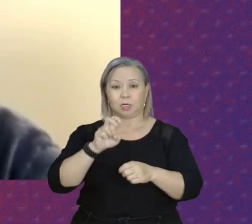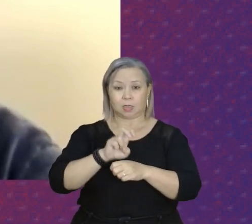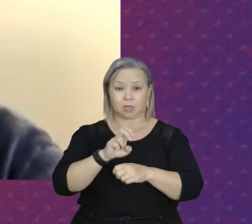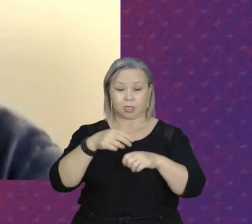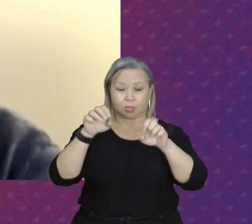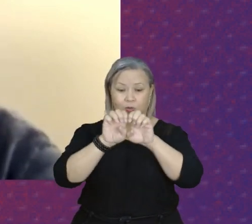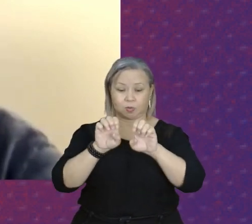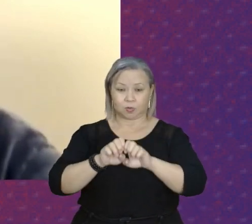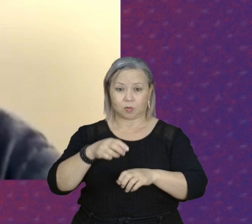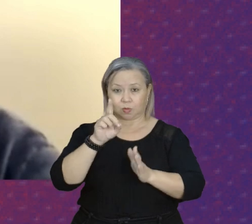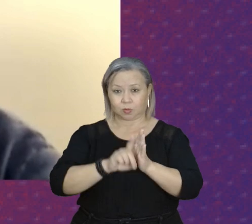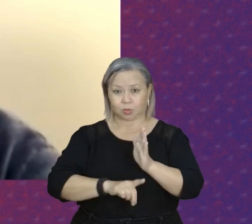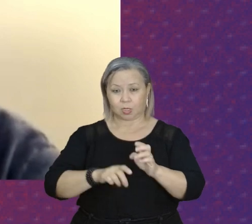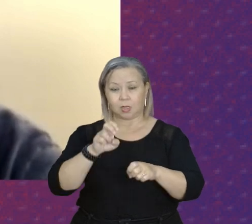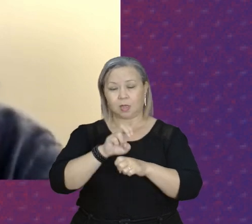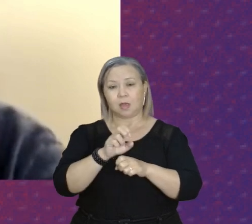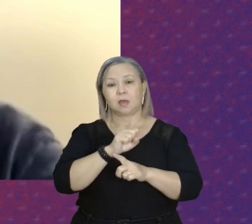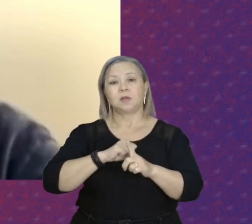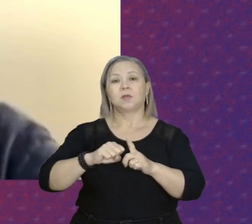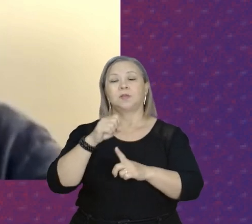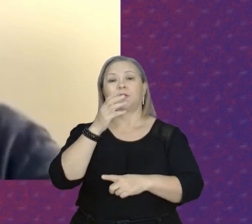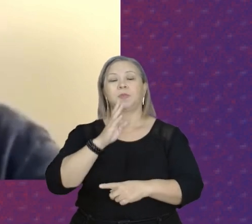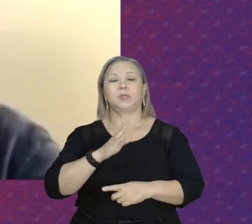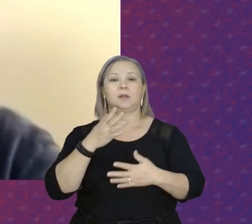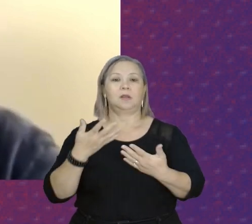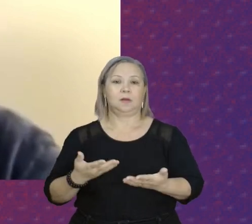estruturando o direito à creche na sociedade brasileira.